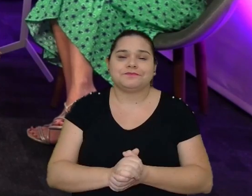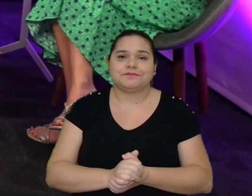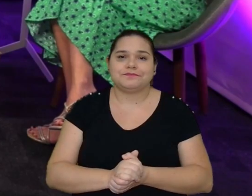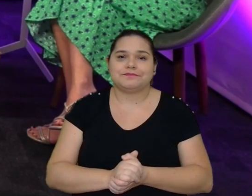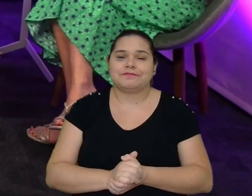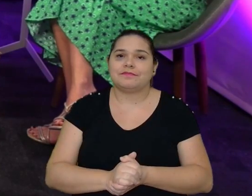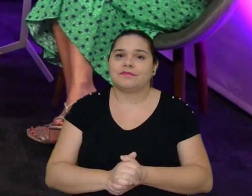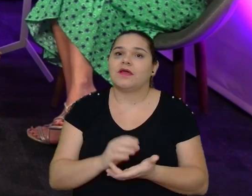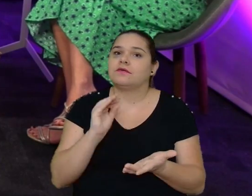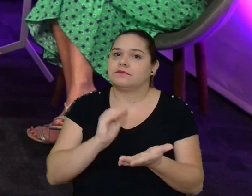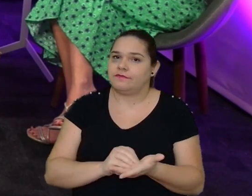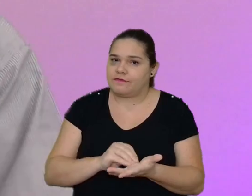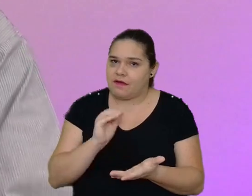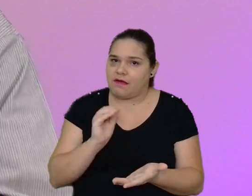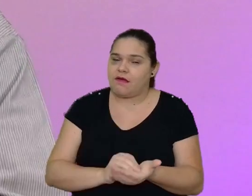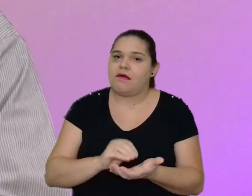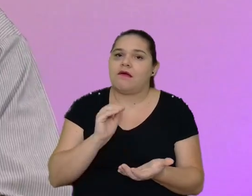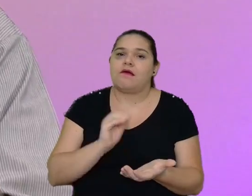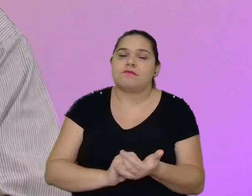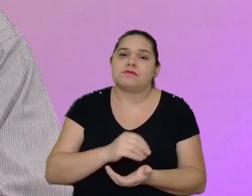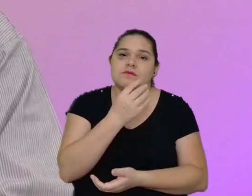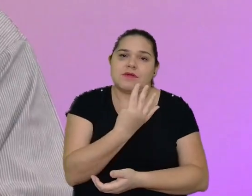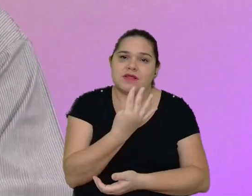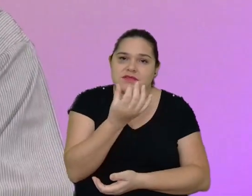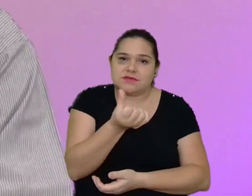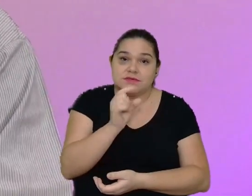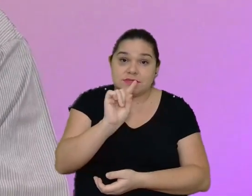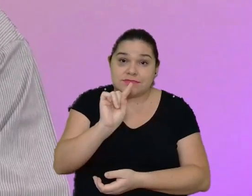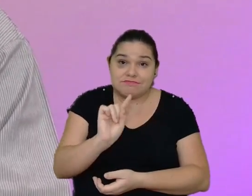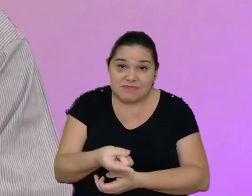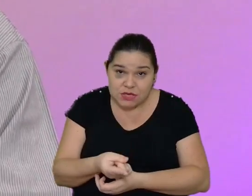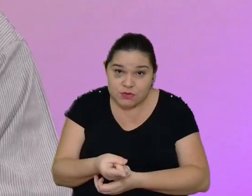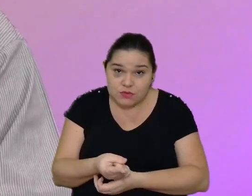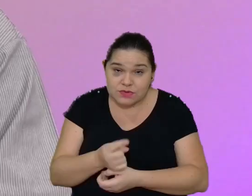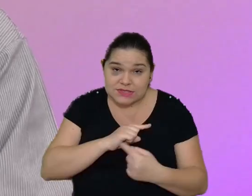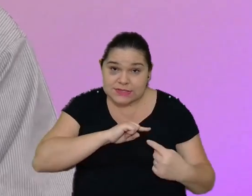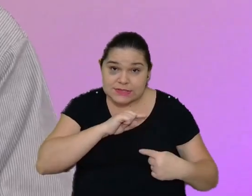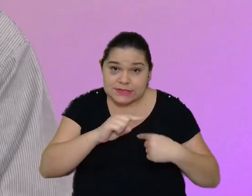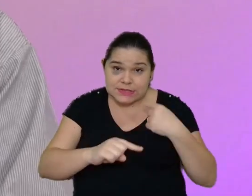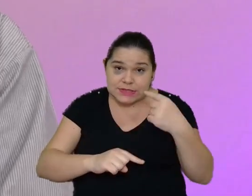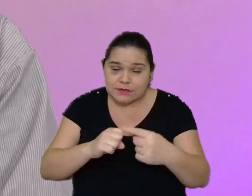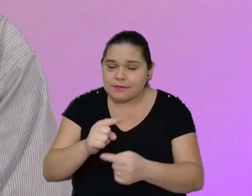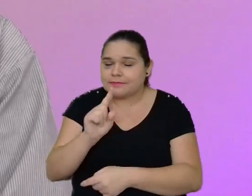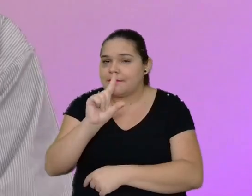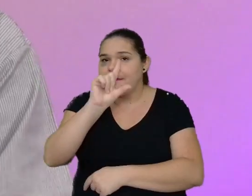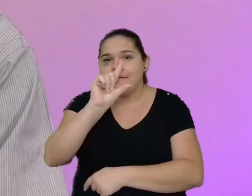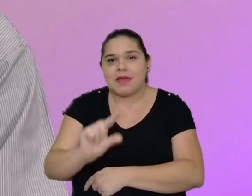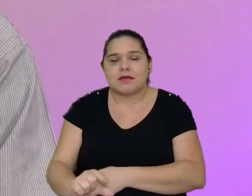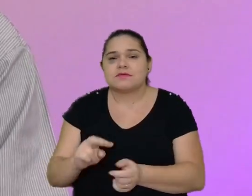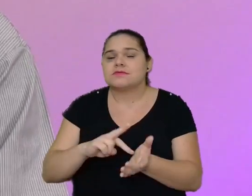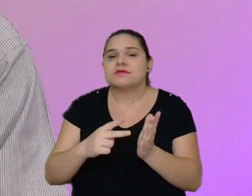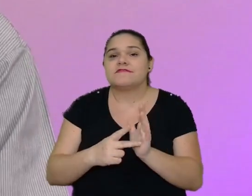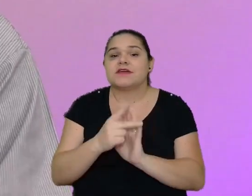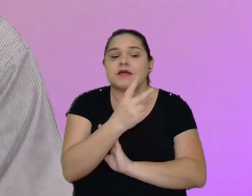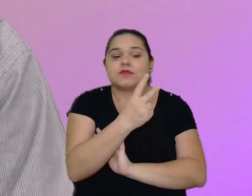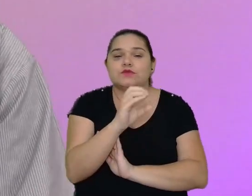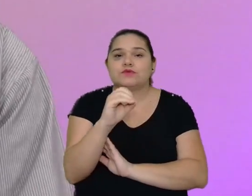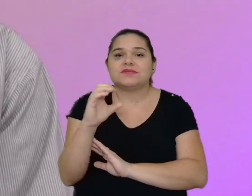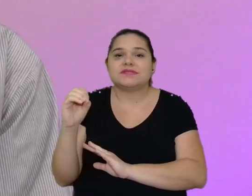suficiente, é muito baixo. 46 mil ciclos de fertilização por ano representam 200 ciclos por milhão de